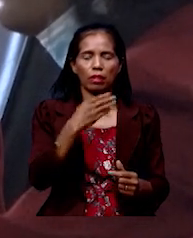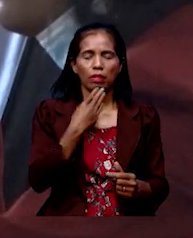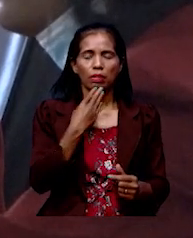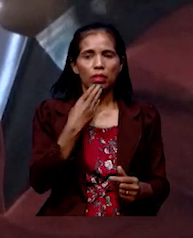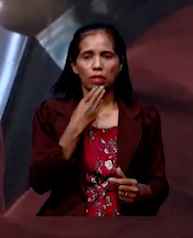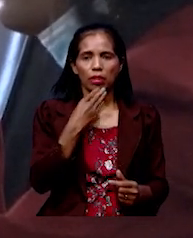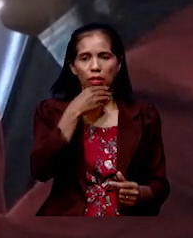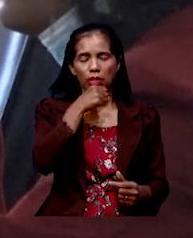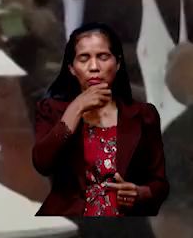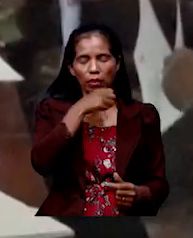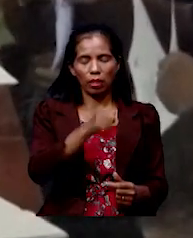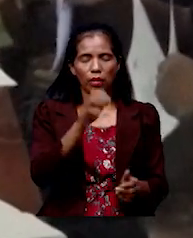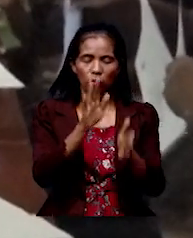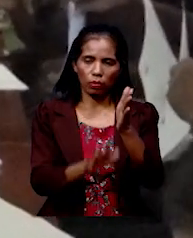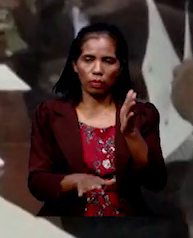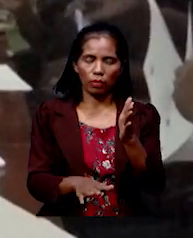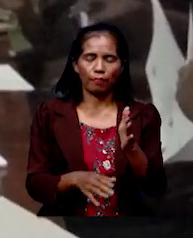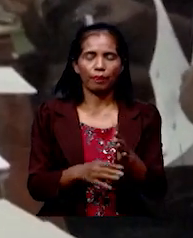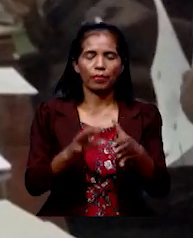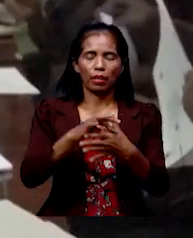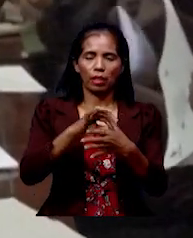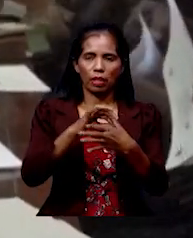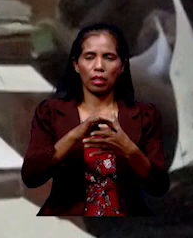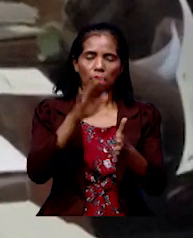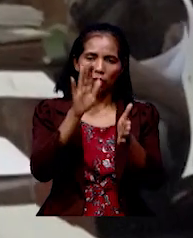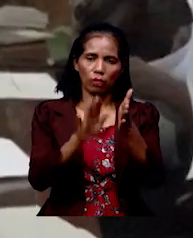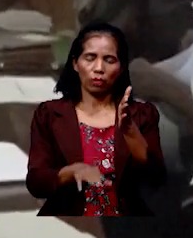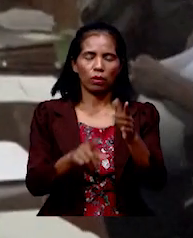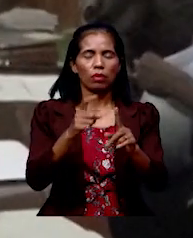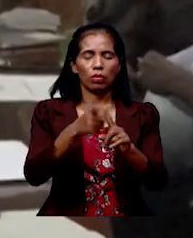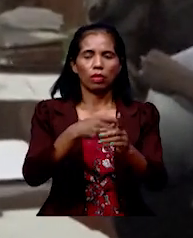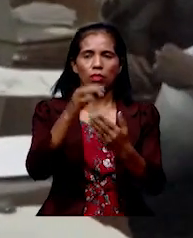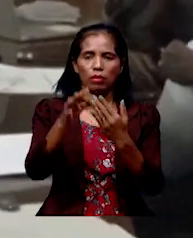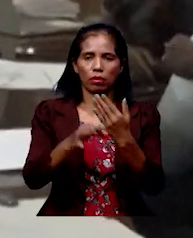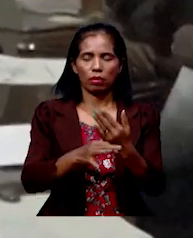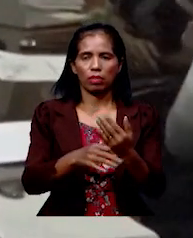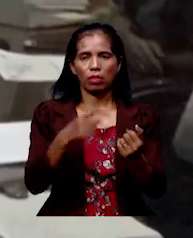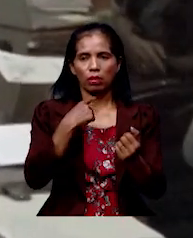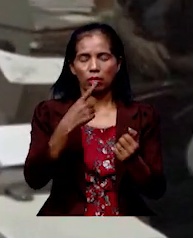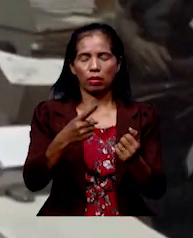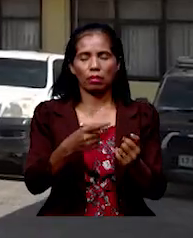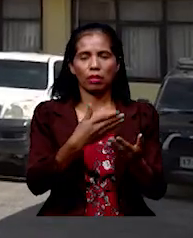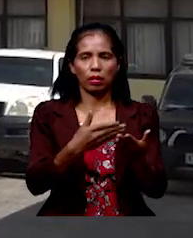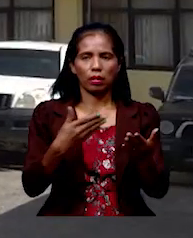lima, no naan, hanesan ayam potong, nebe tun e a fulan fevereiro. Horazão,